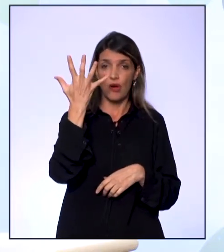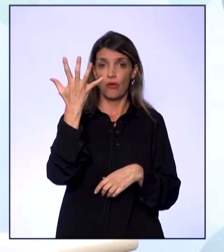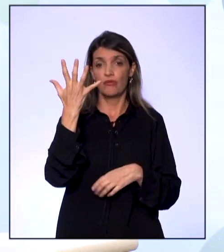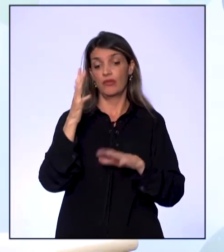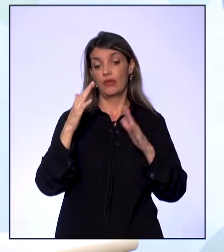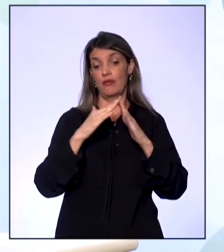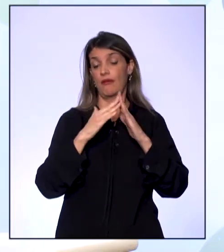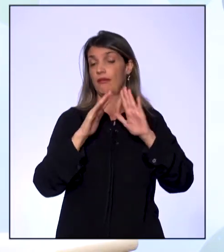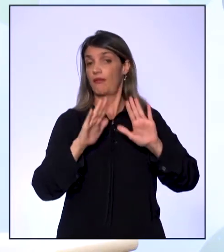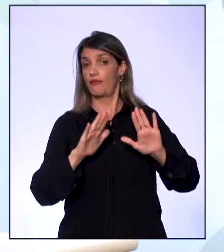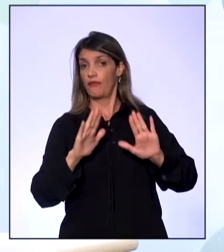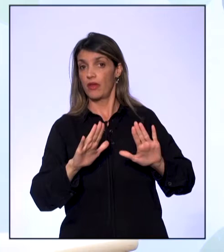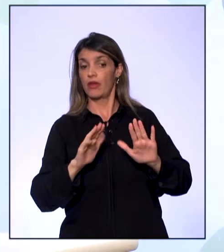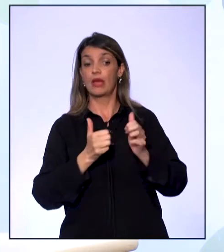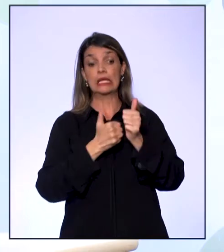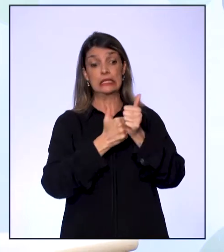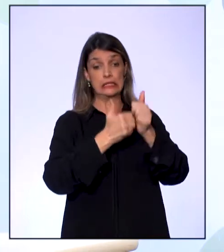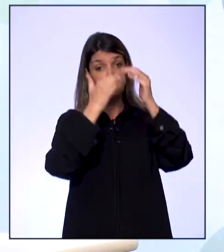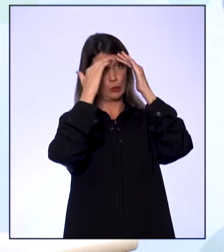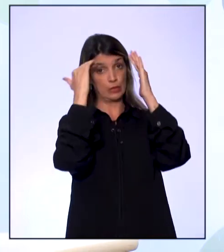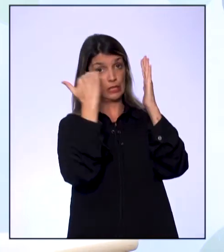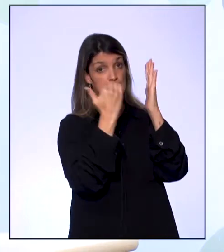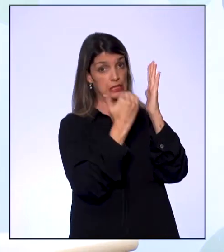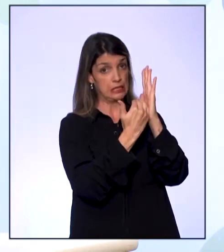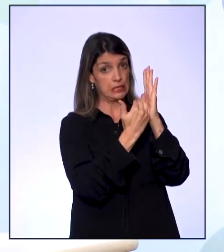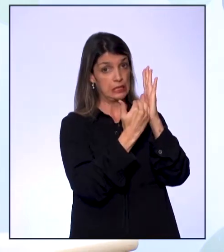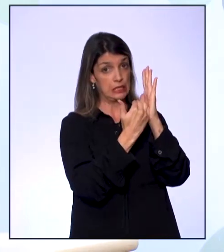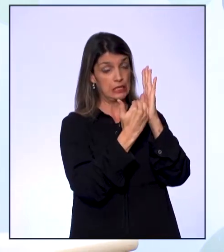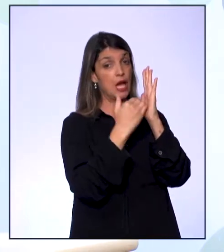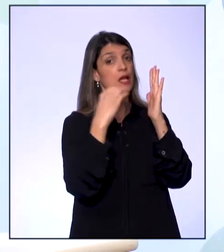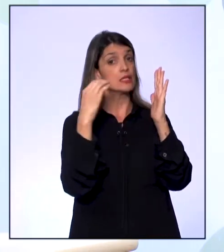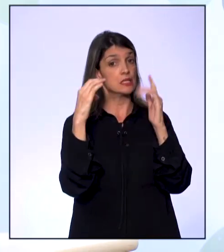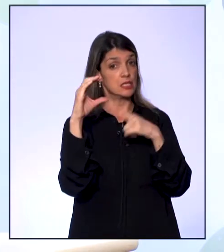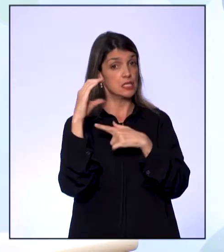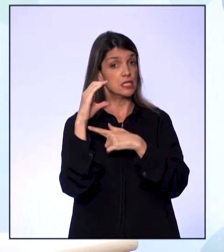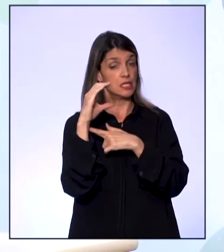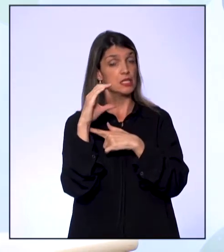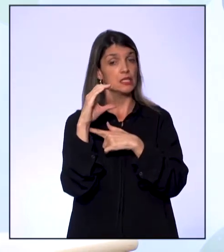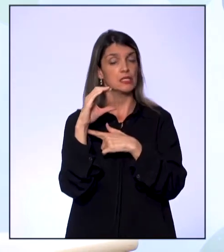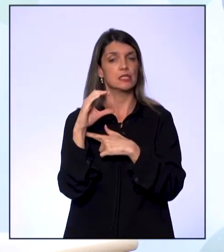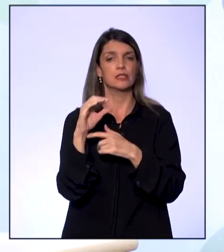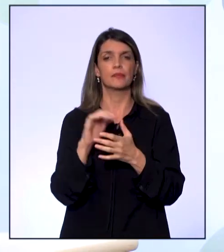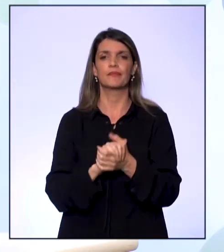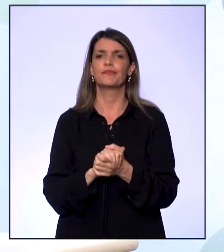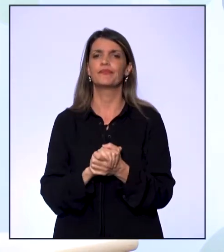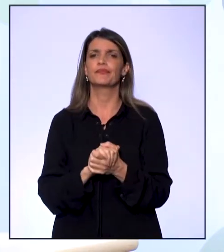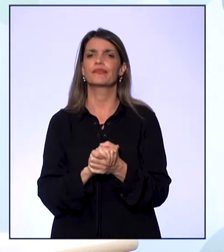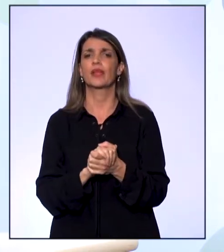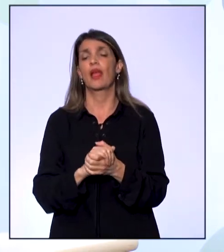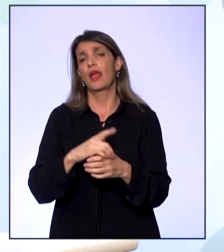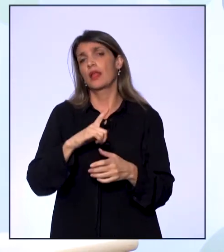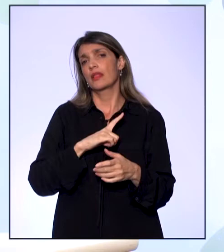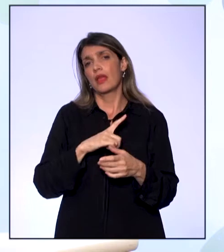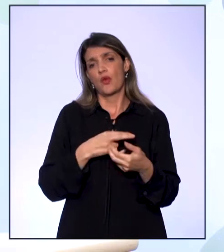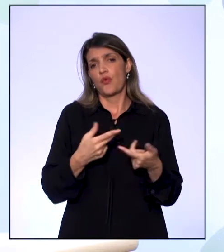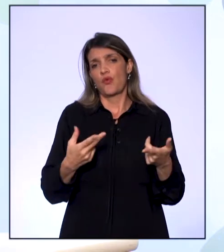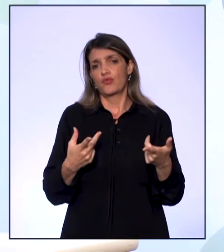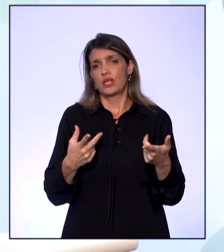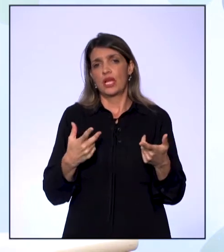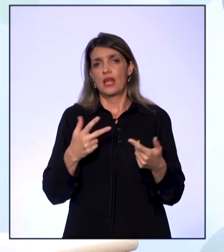ciência, não seguir vozes que são distantes daquilo que a ciência prega. Então, você tem questões que não são polêmicas por natureza.